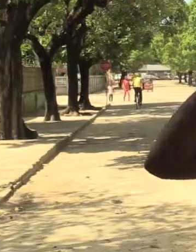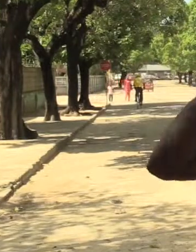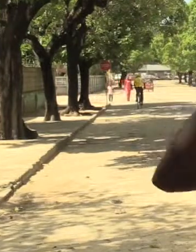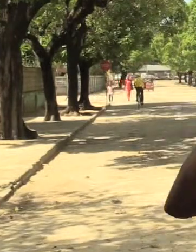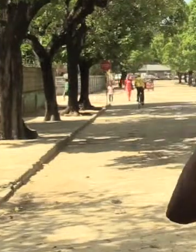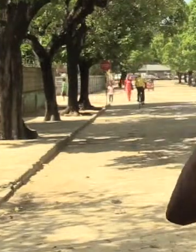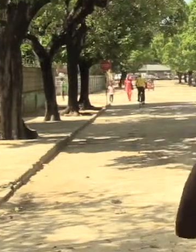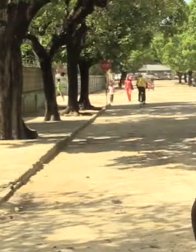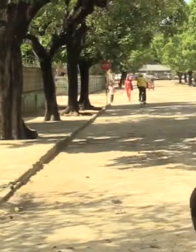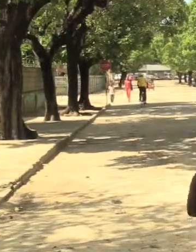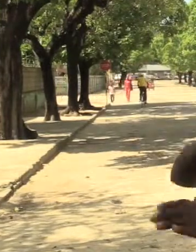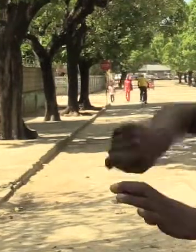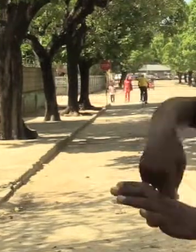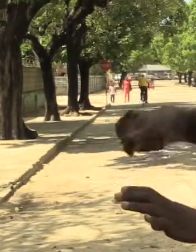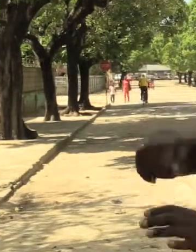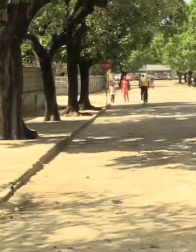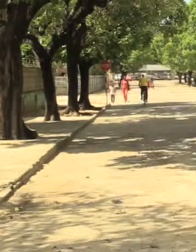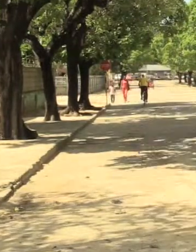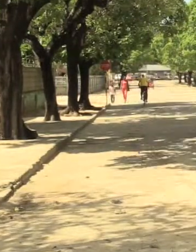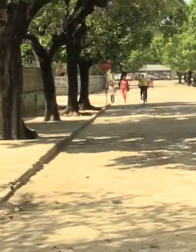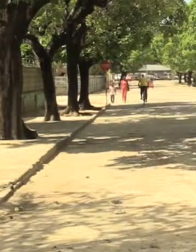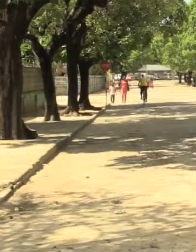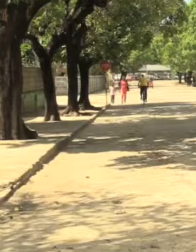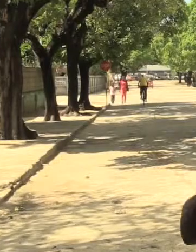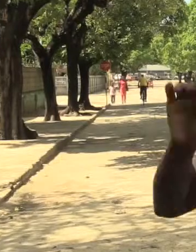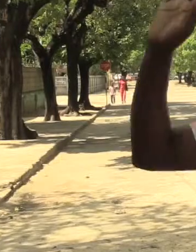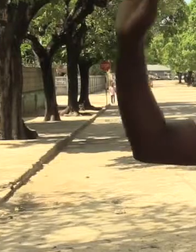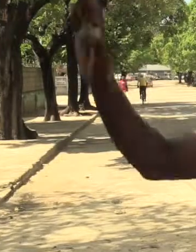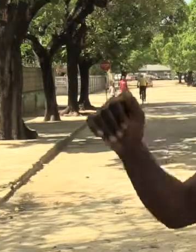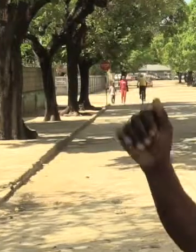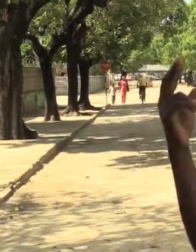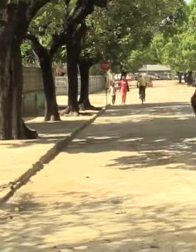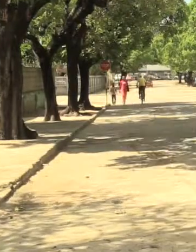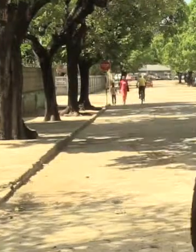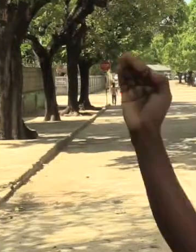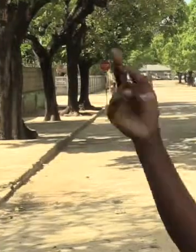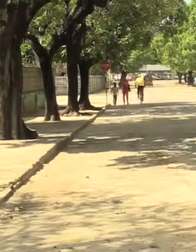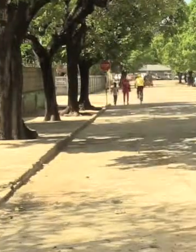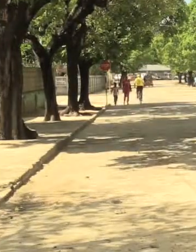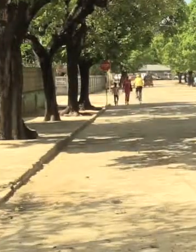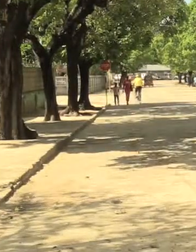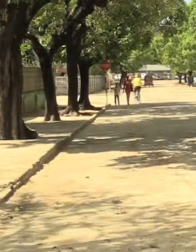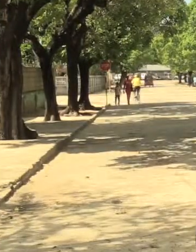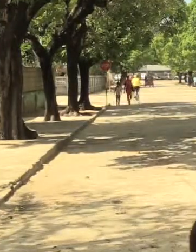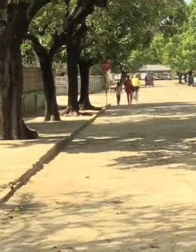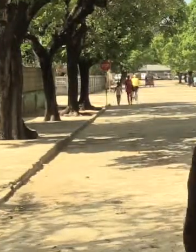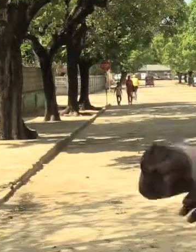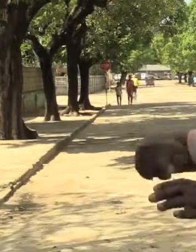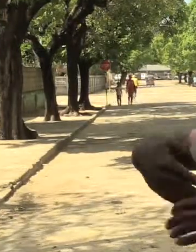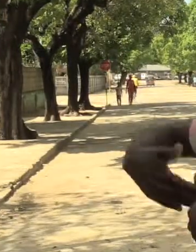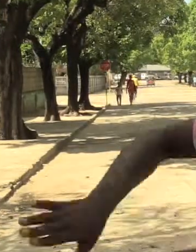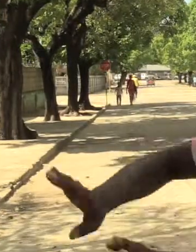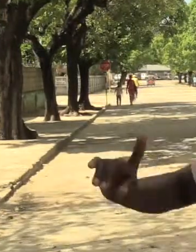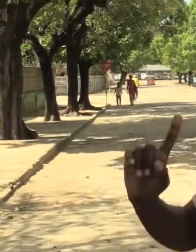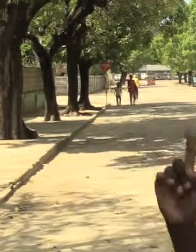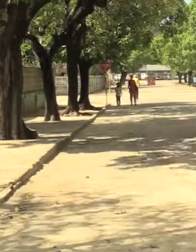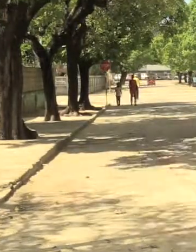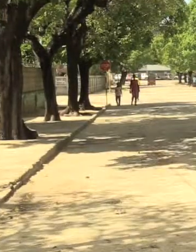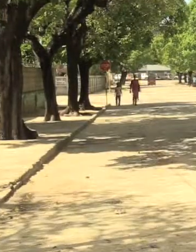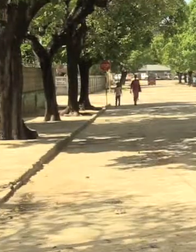de sinais. Depois mandou uma criança para me chamar e a criança veio a correr e disse que o papai está a